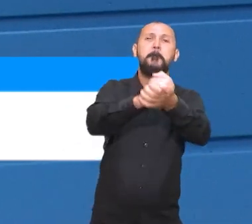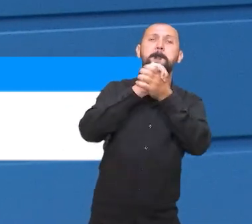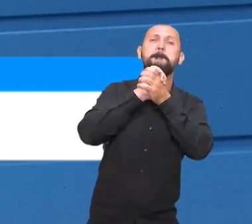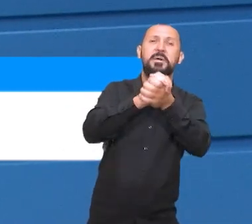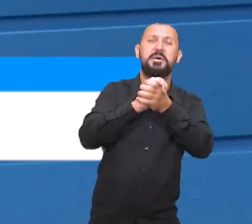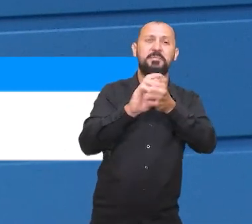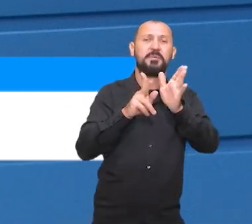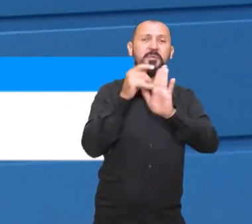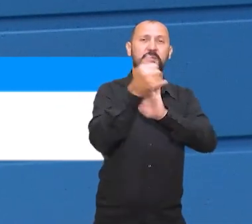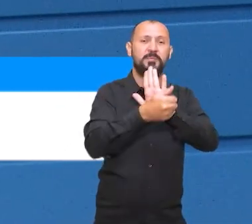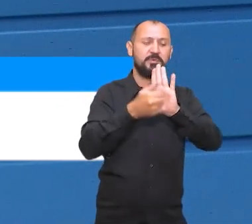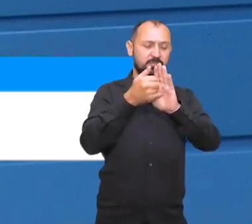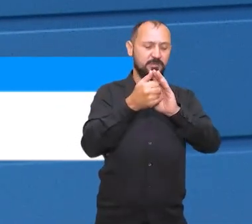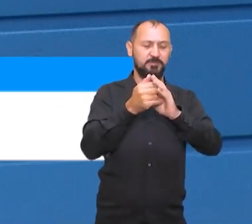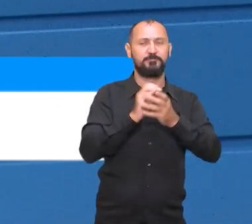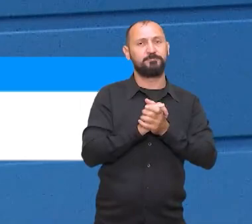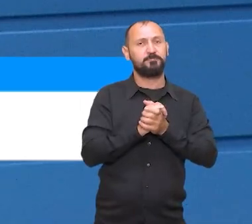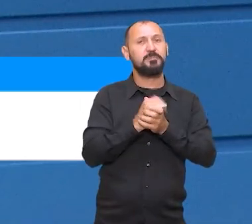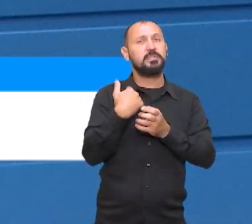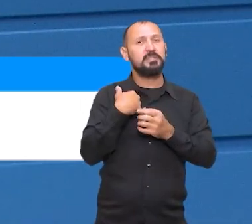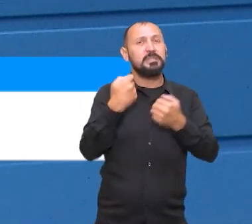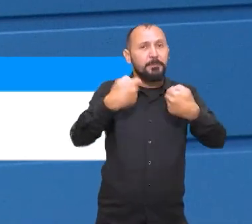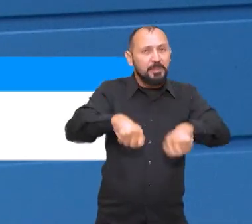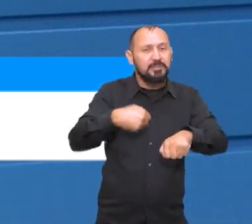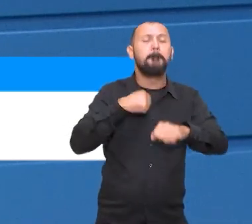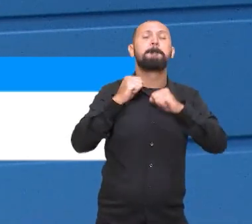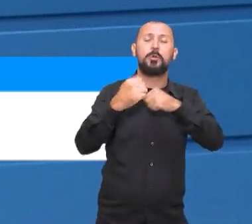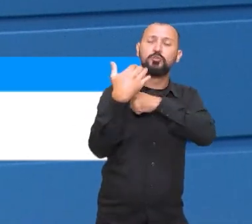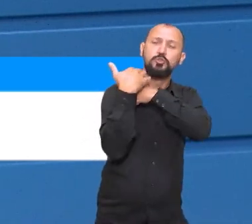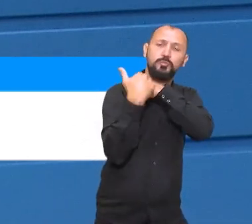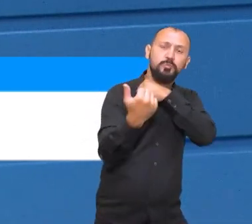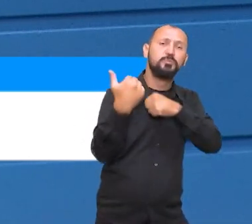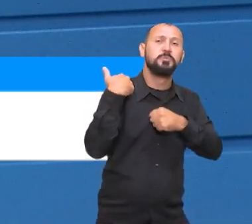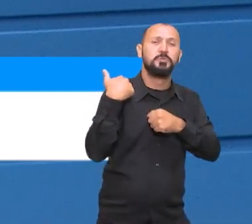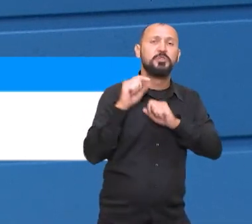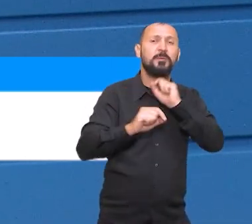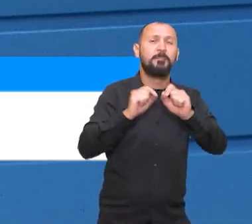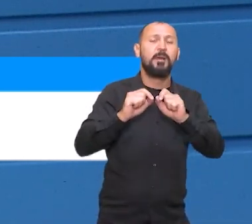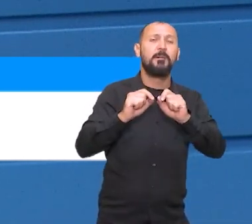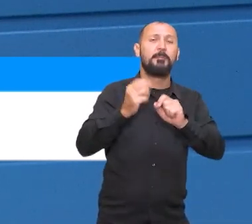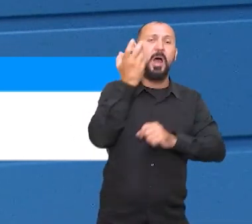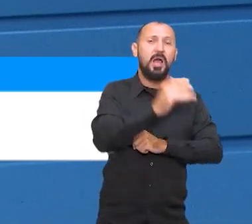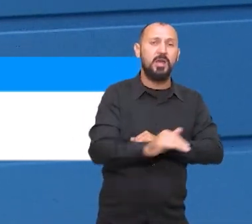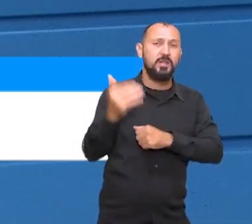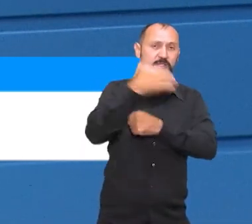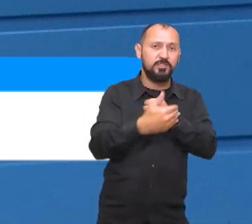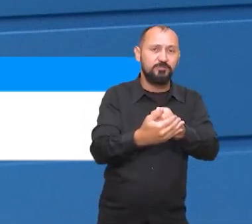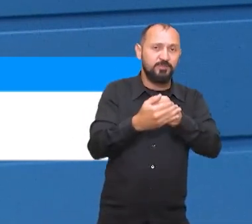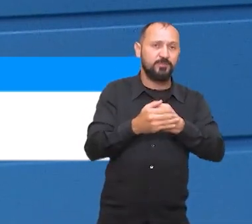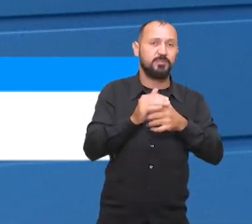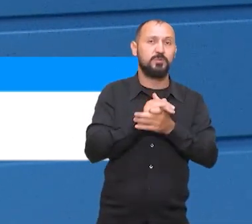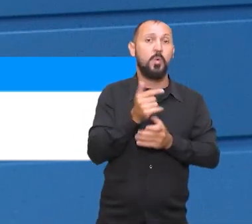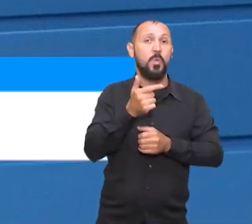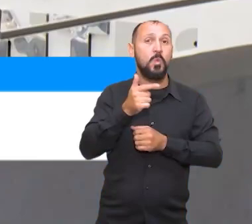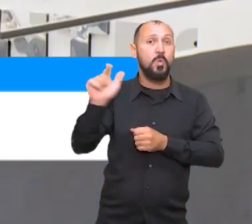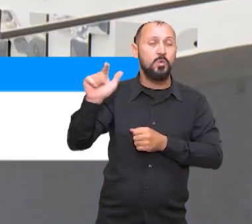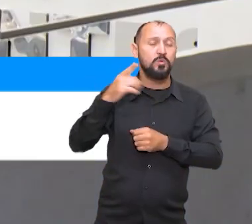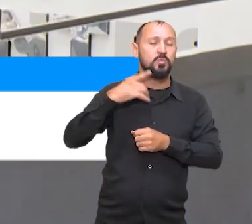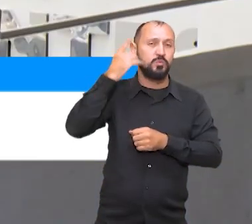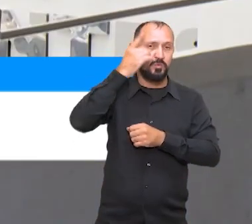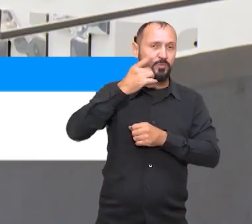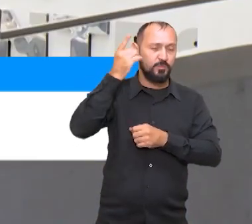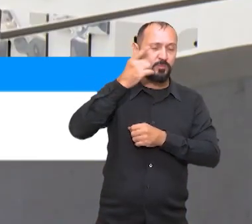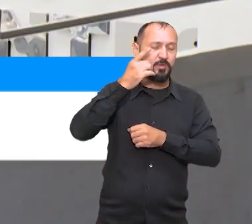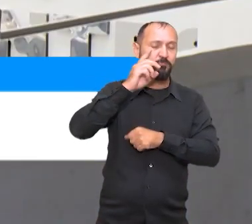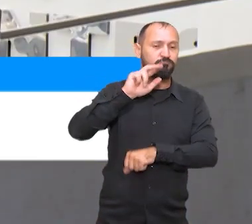deixar aqui meu parabéns pelo seu projeto e dizer que o senhor pode contar comigo nessa luta em defesa da criança.